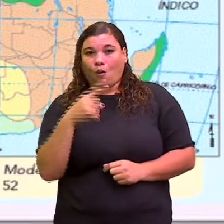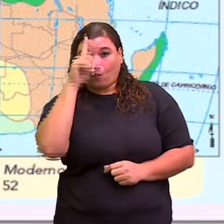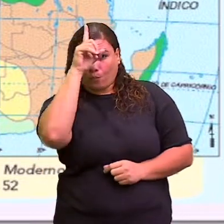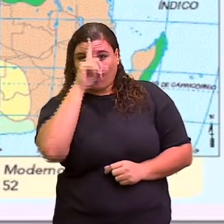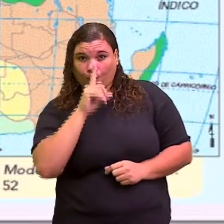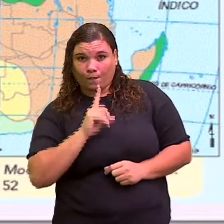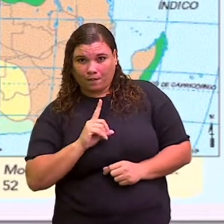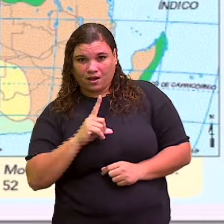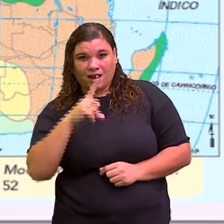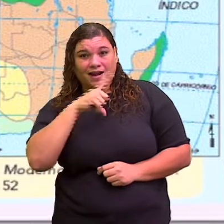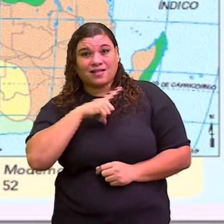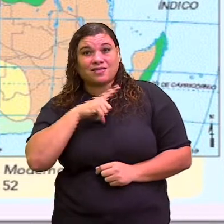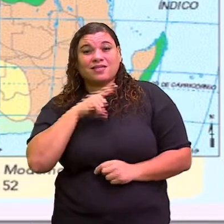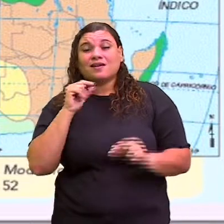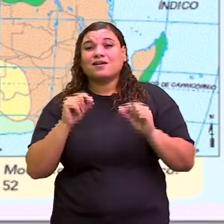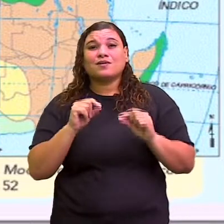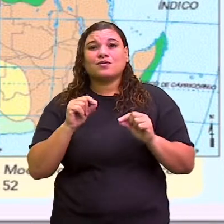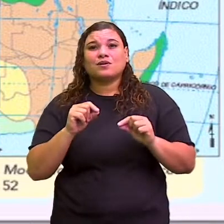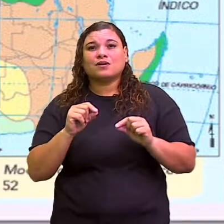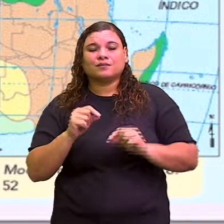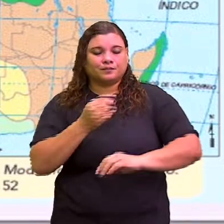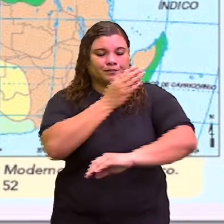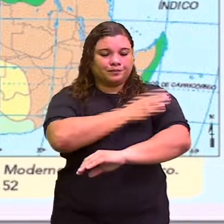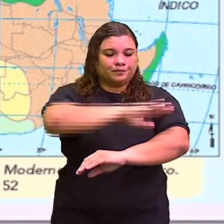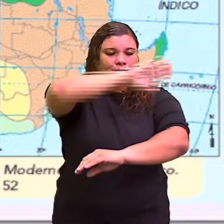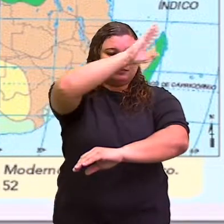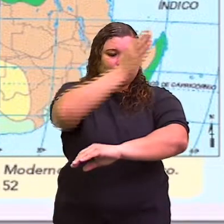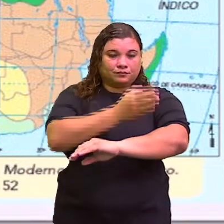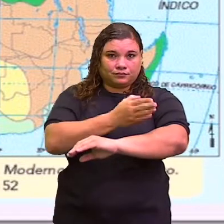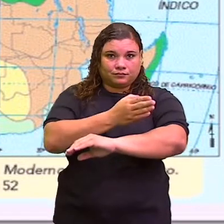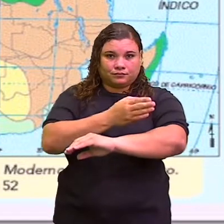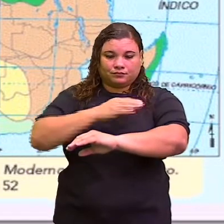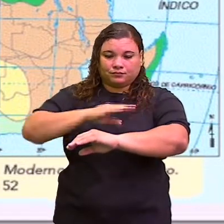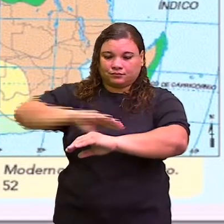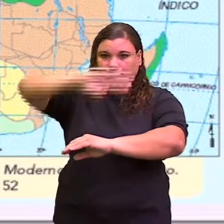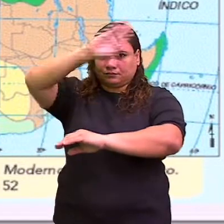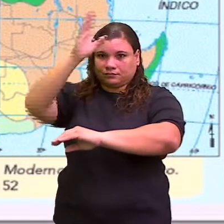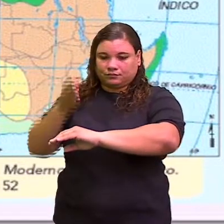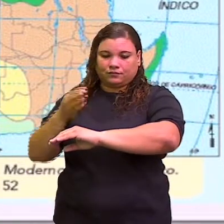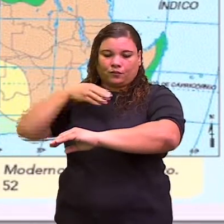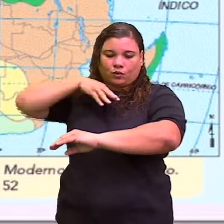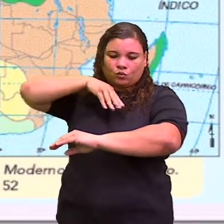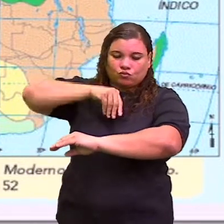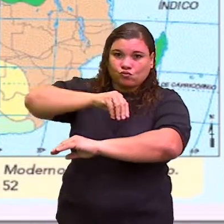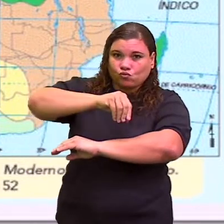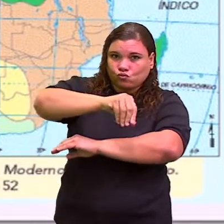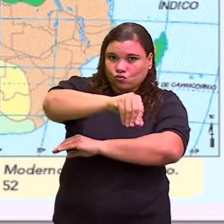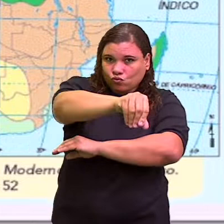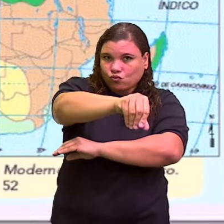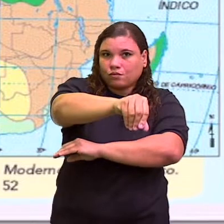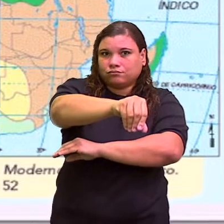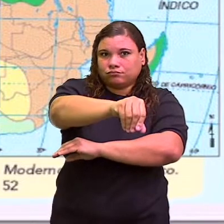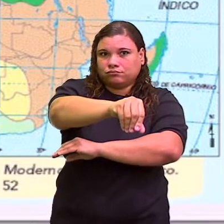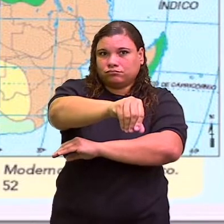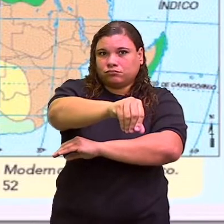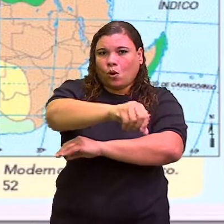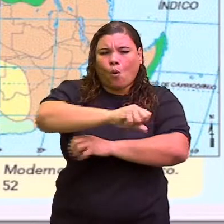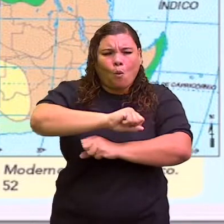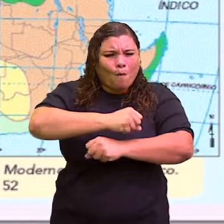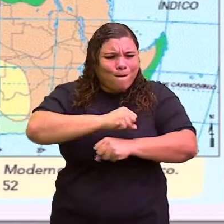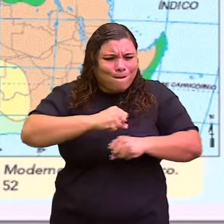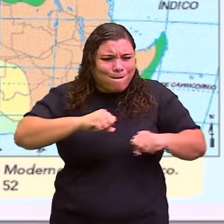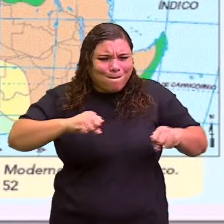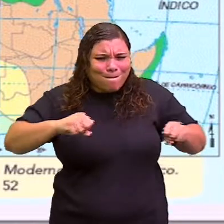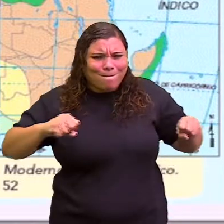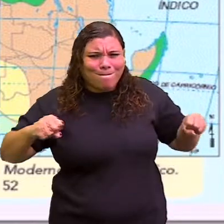o maior deserto do mundo. Nós temos, então, o quê? Clima de